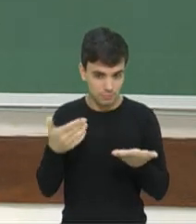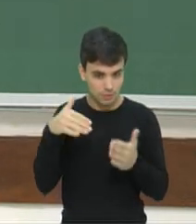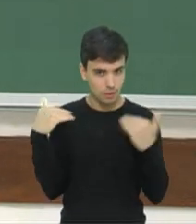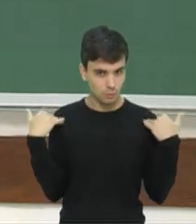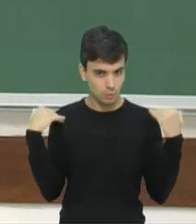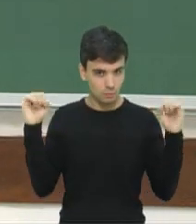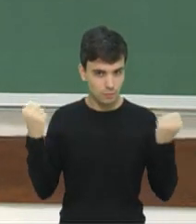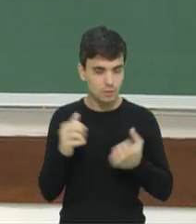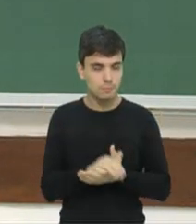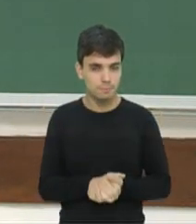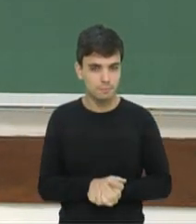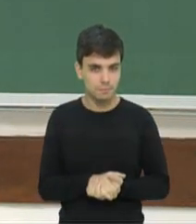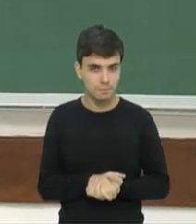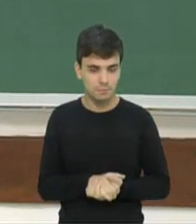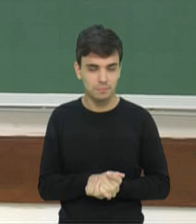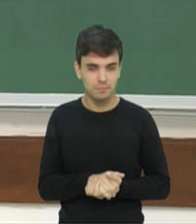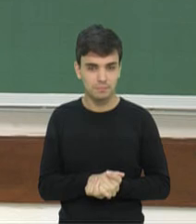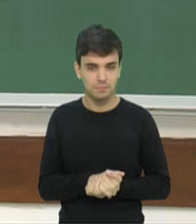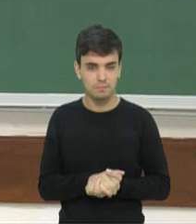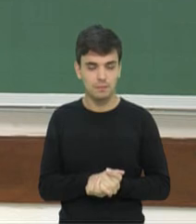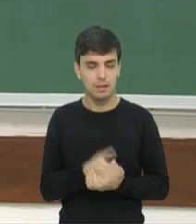50,